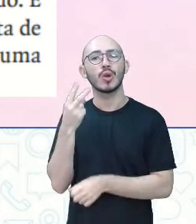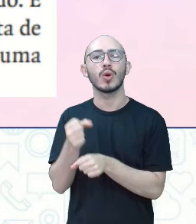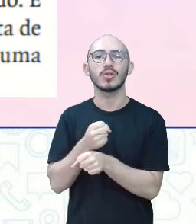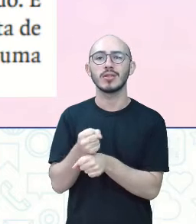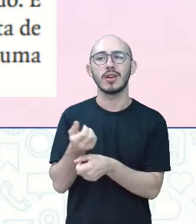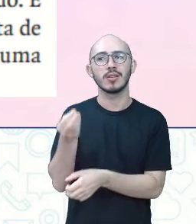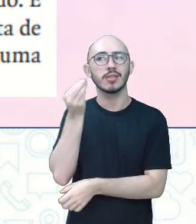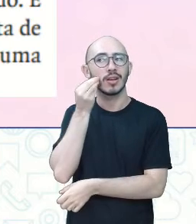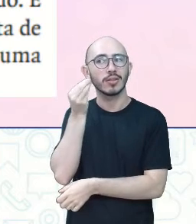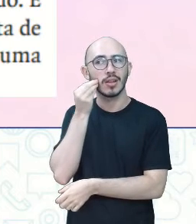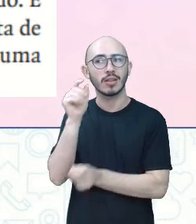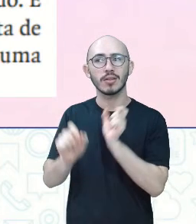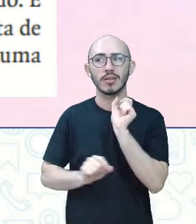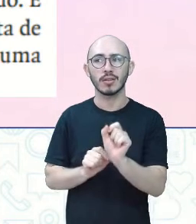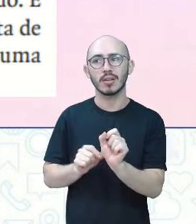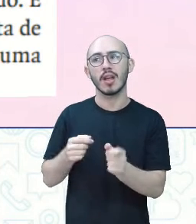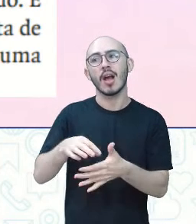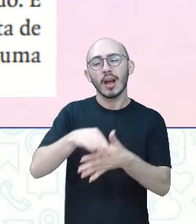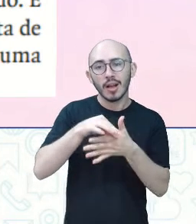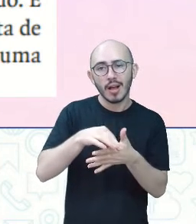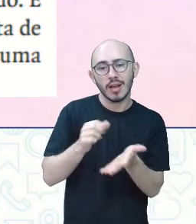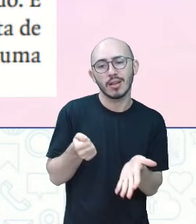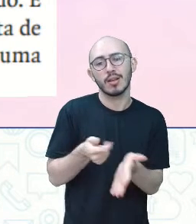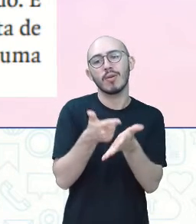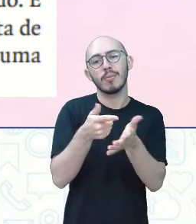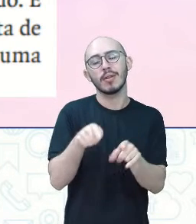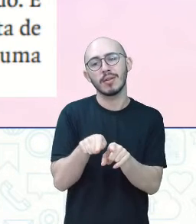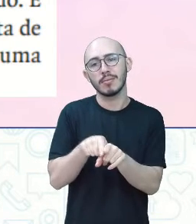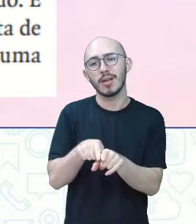máquina de moer carne e uma máquina de costura.